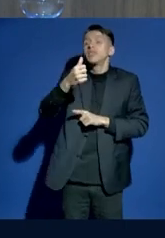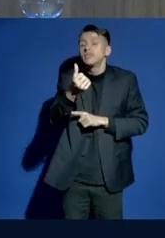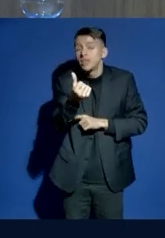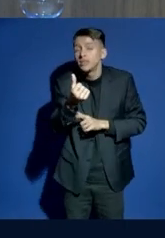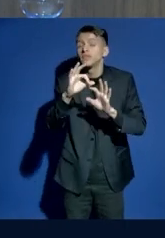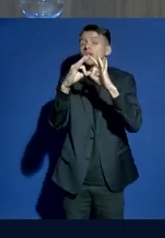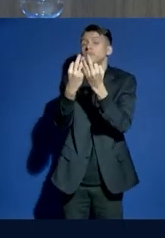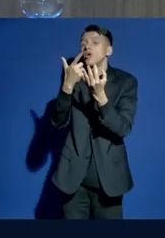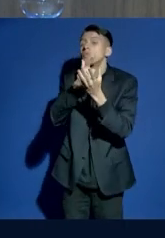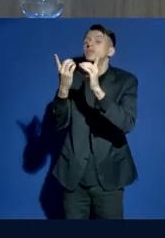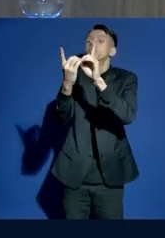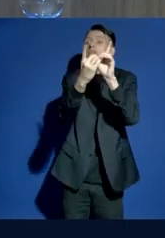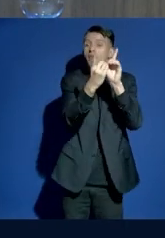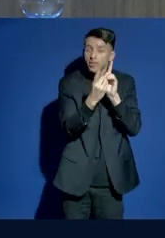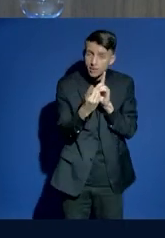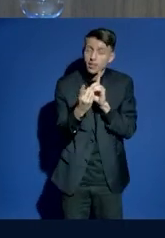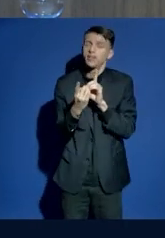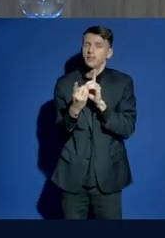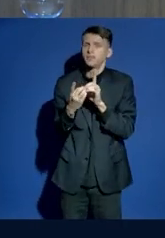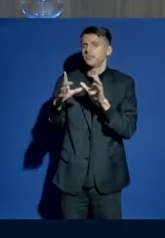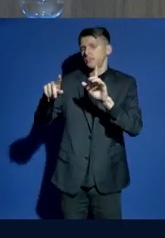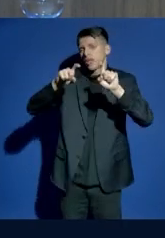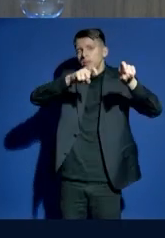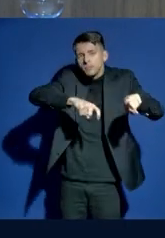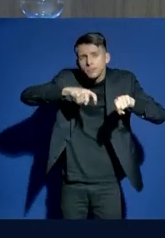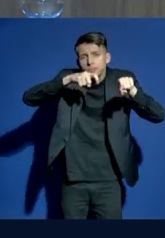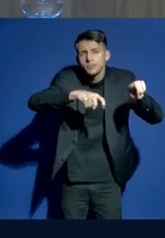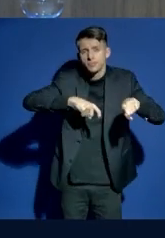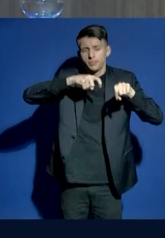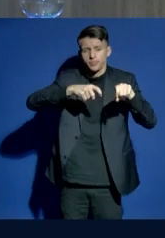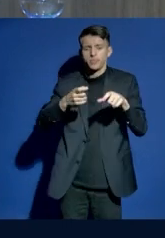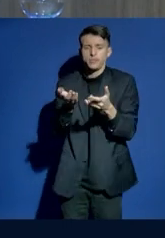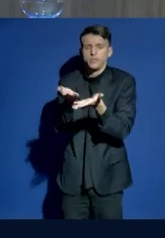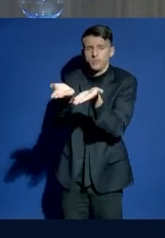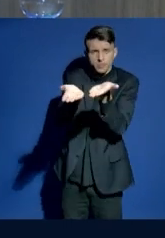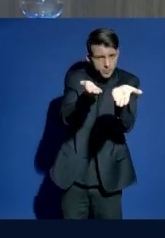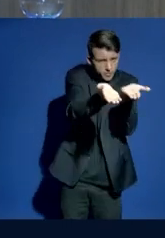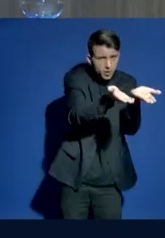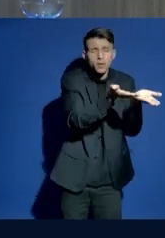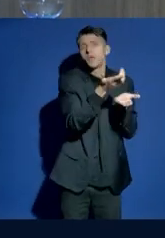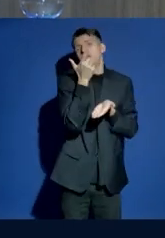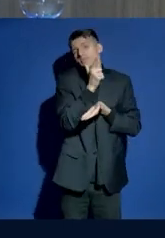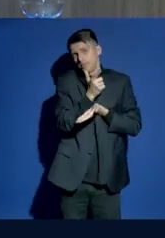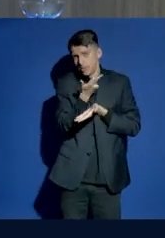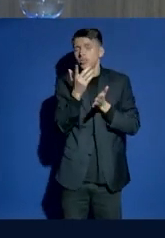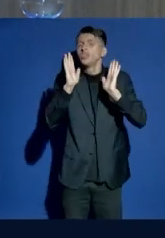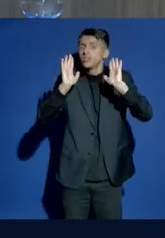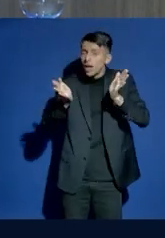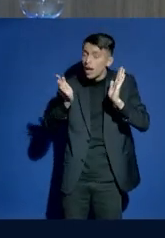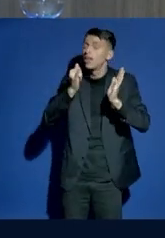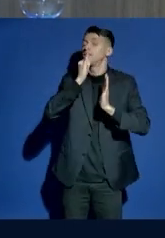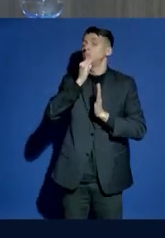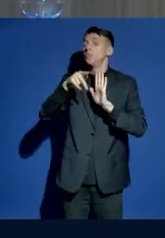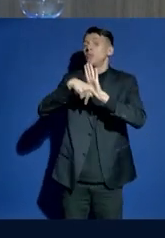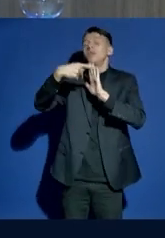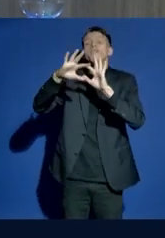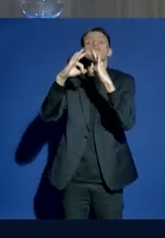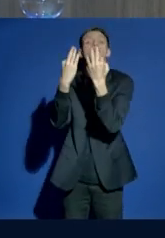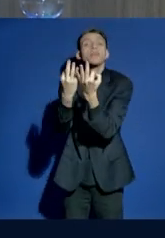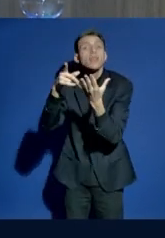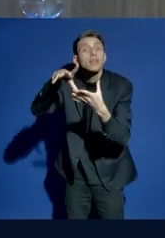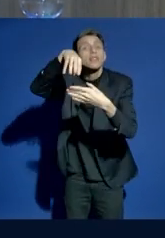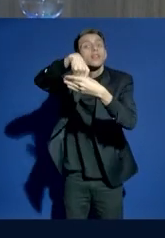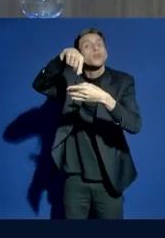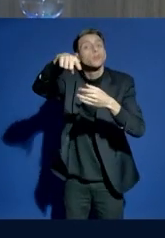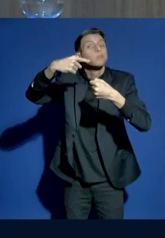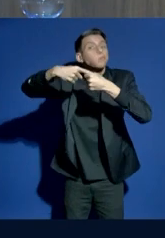famílias atendidas de pequenos agricultores. Isso são famílias, são produtores rurais que ficam